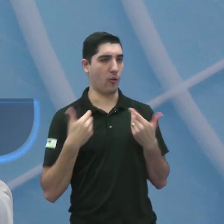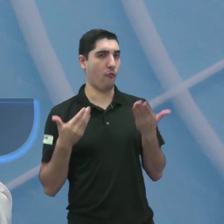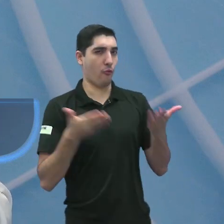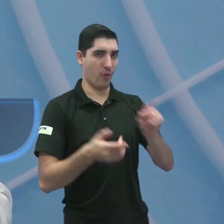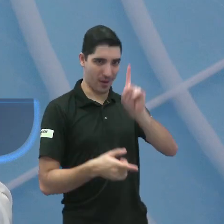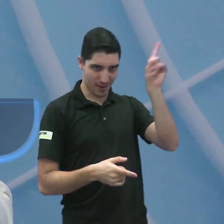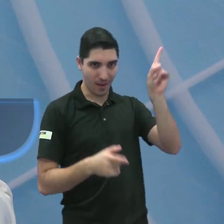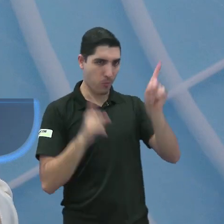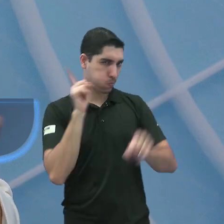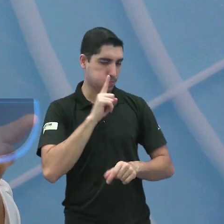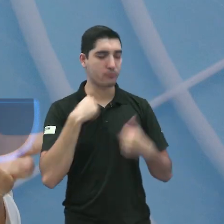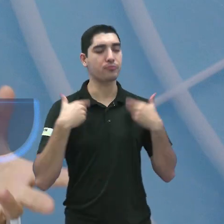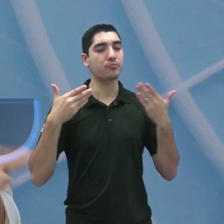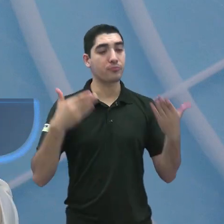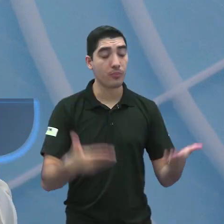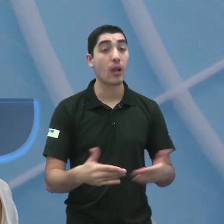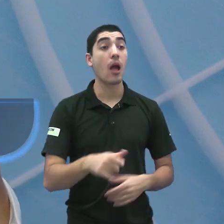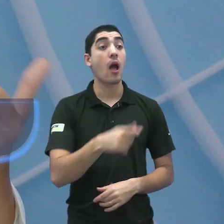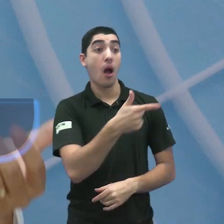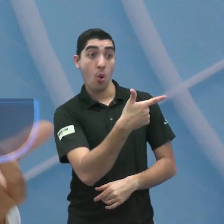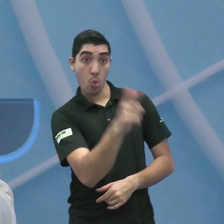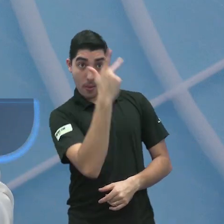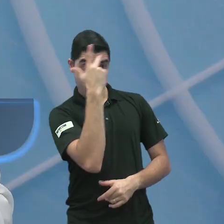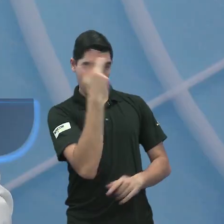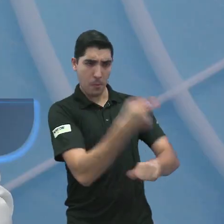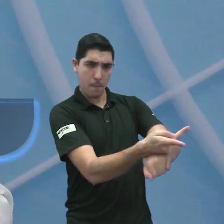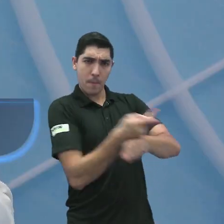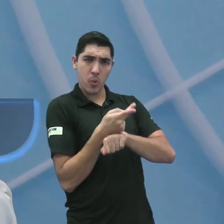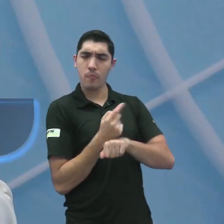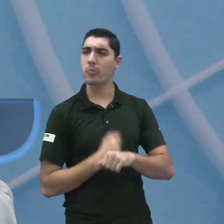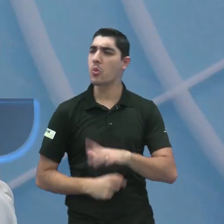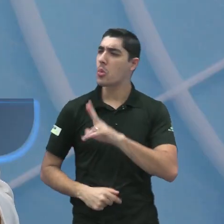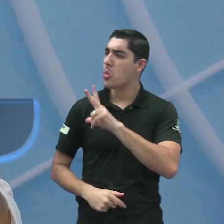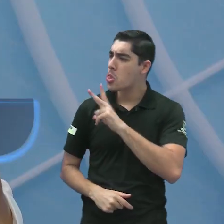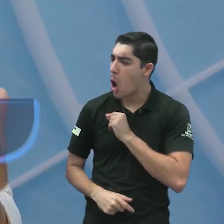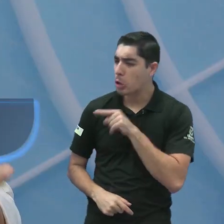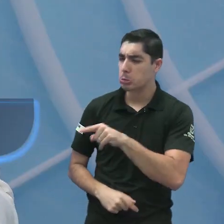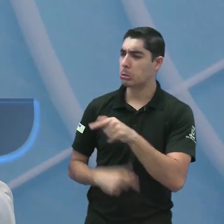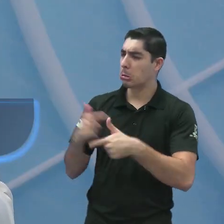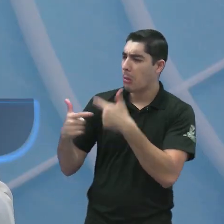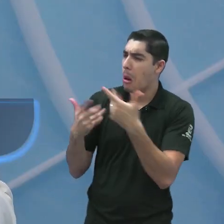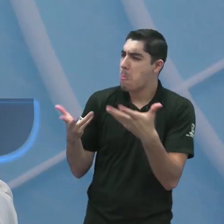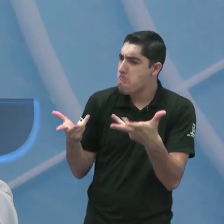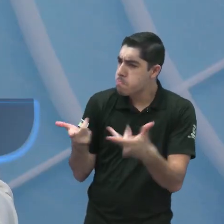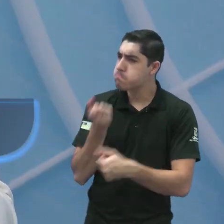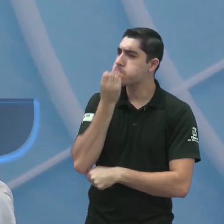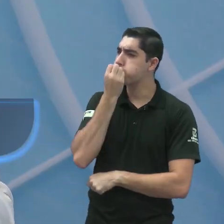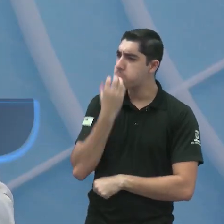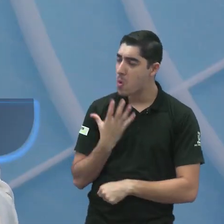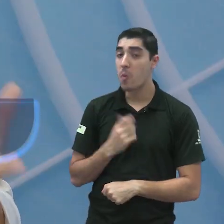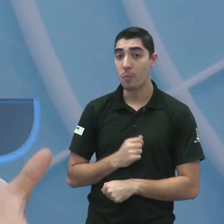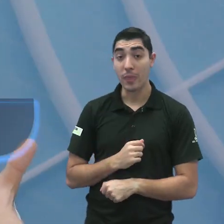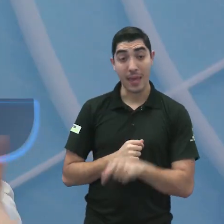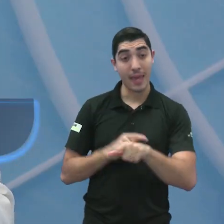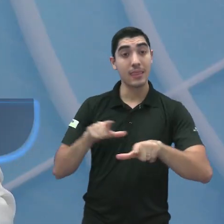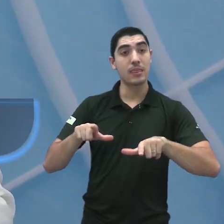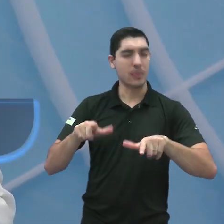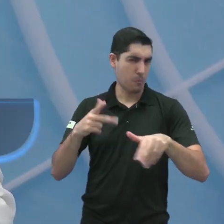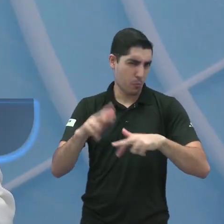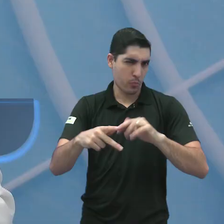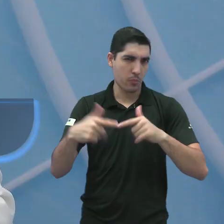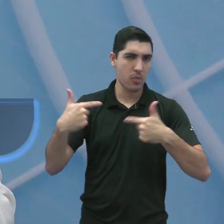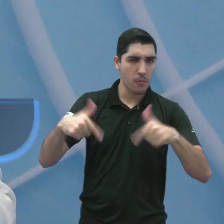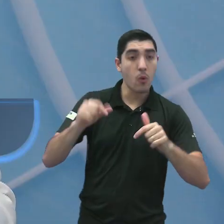ao final, um pesquisador me procurou e disse: nossa, que interessante o seu trabalho. Era um trabalho oral,